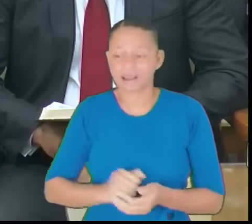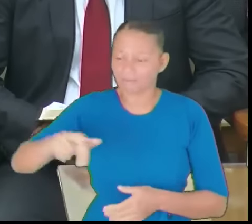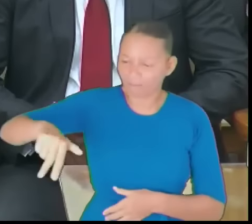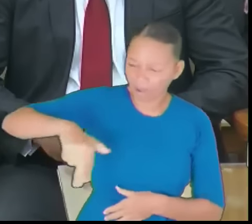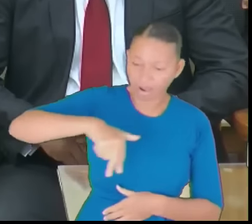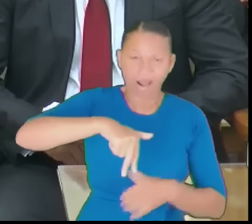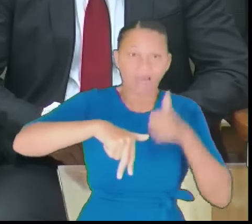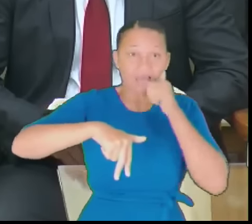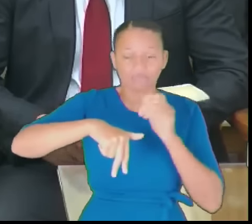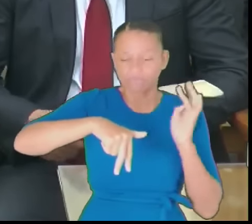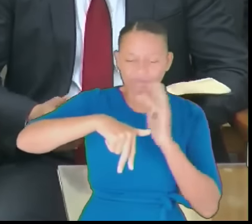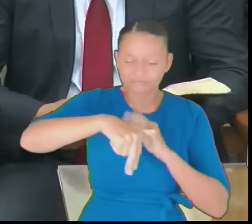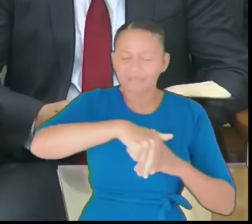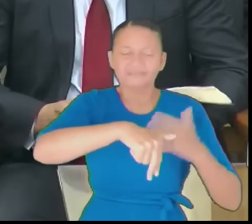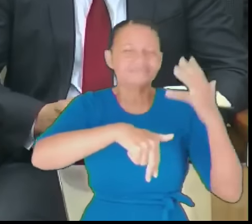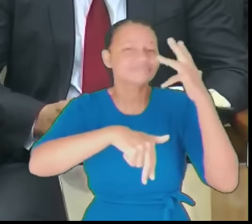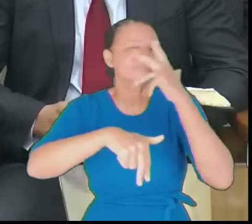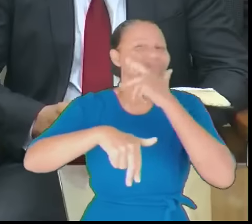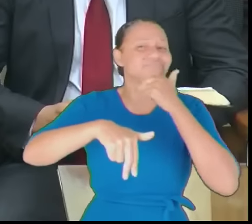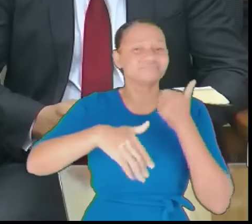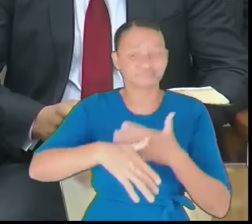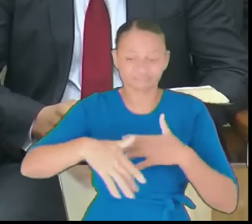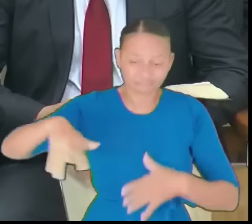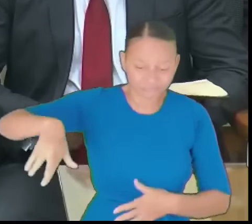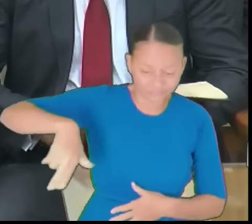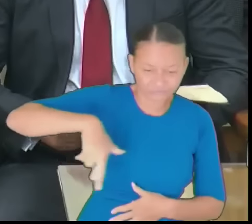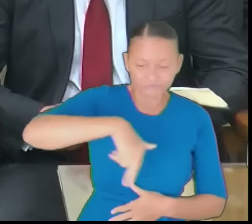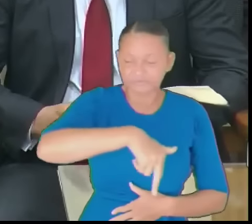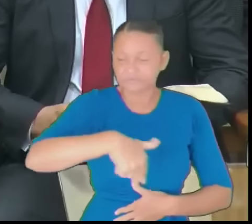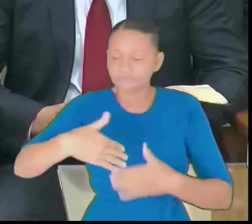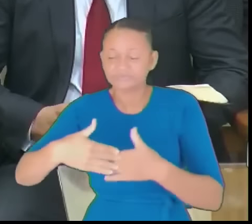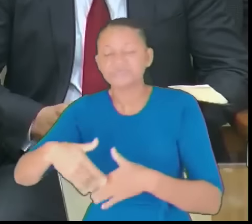Vamos ver o versículo primeiro. Ela, quando ela sai